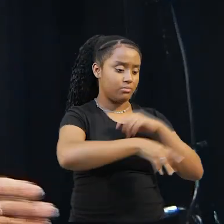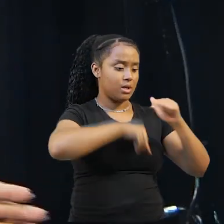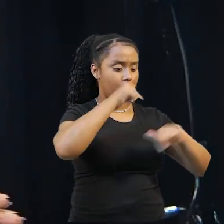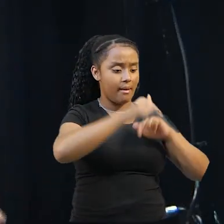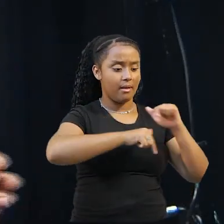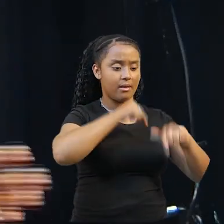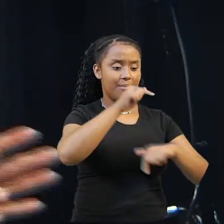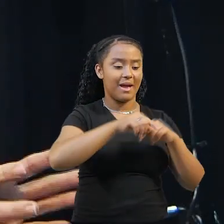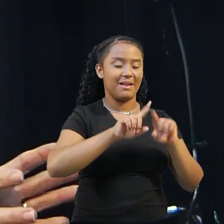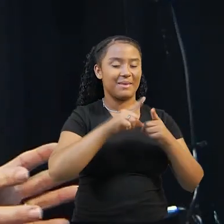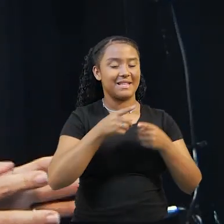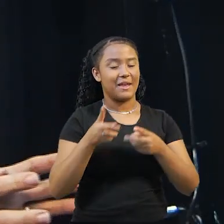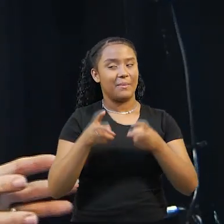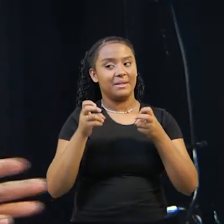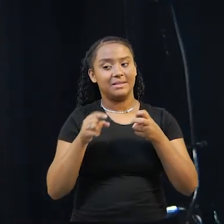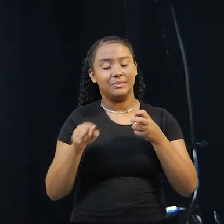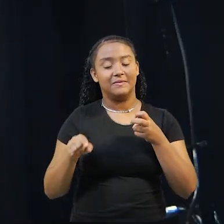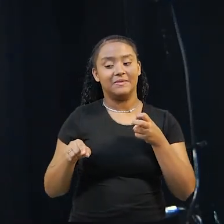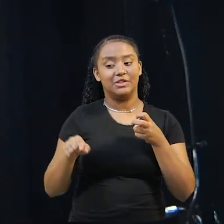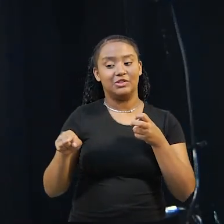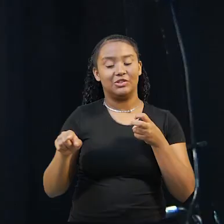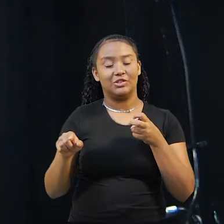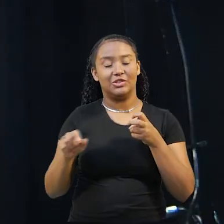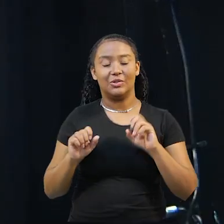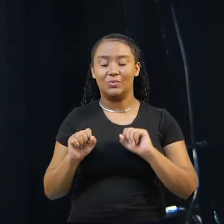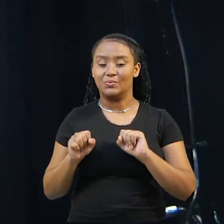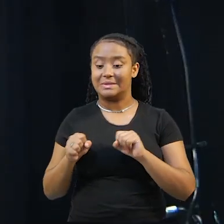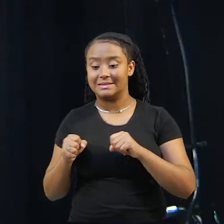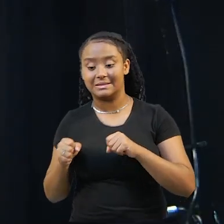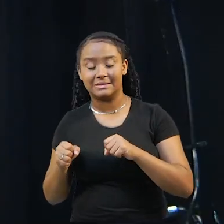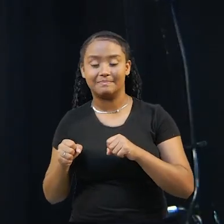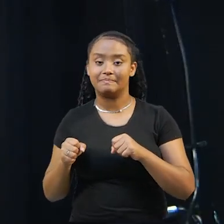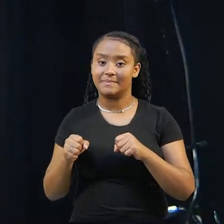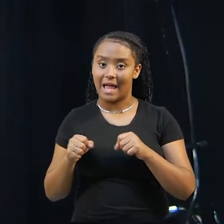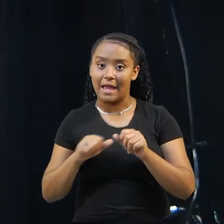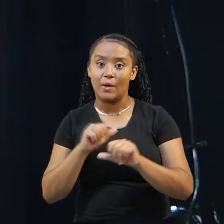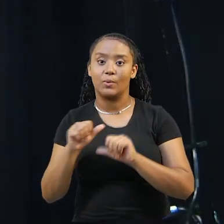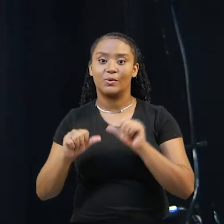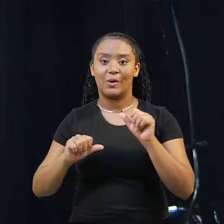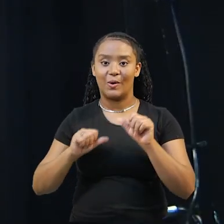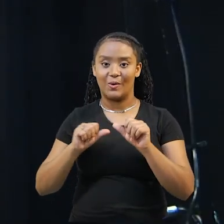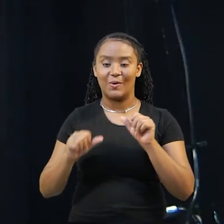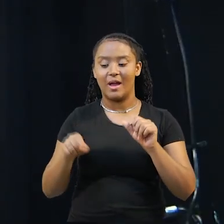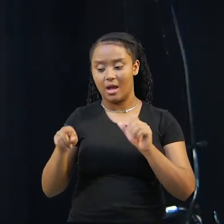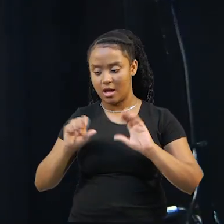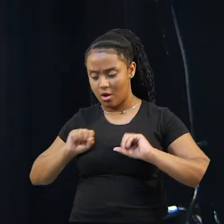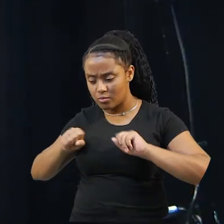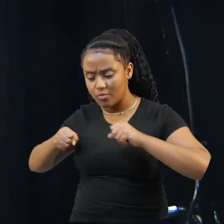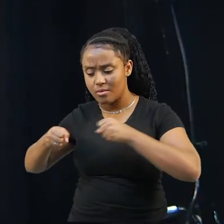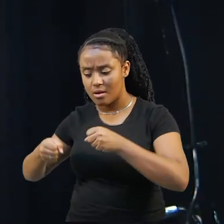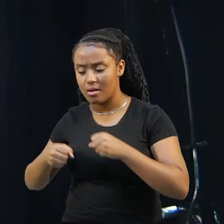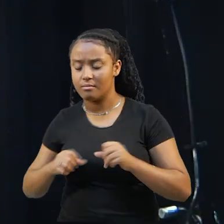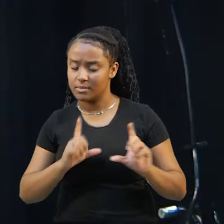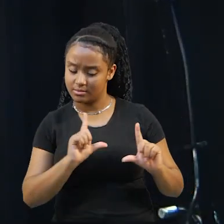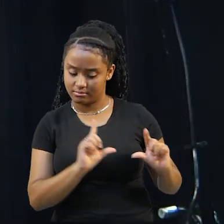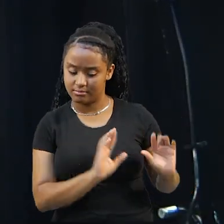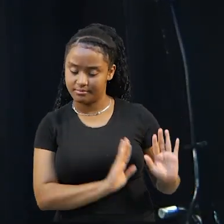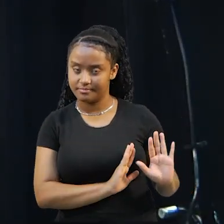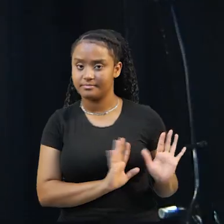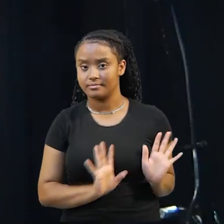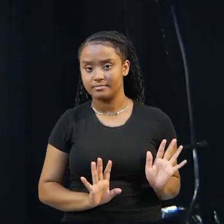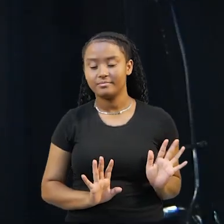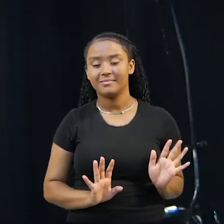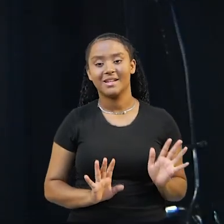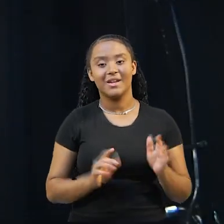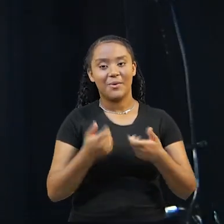não, agora ele precisa um pouquinho mais de mim, e aí eu me dedico um pouco menos, sabe? E eu acho que é priorizar,